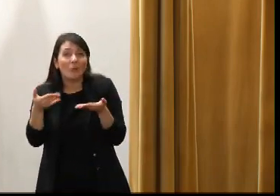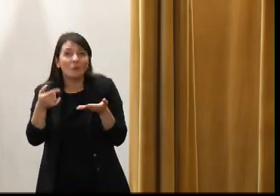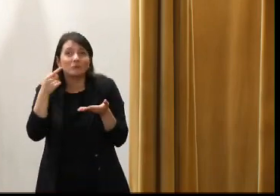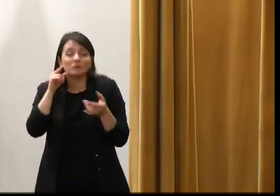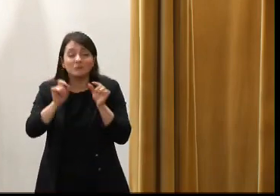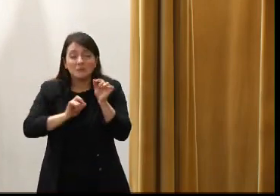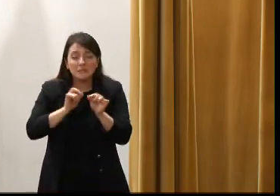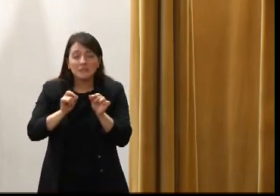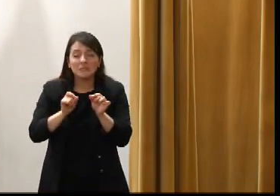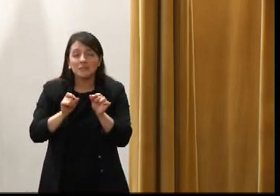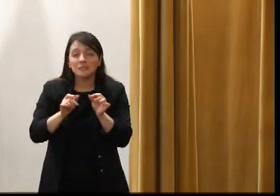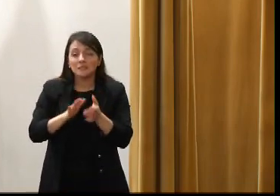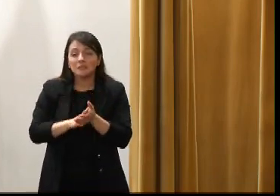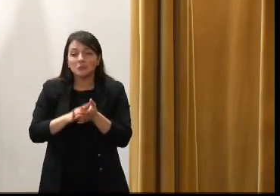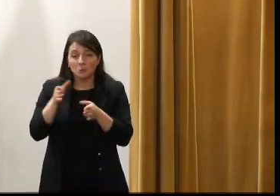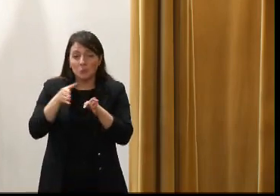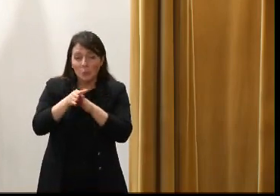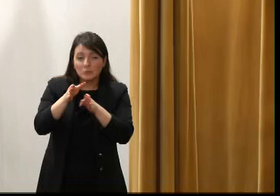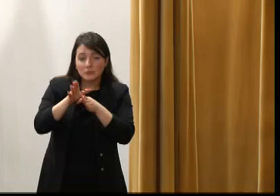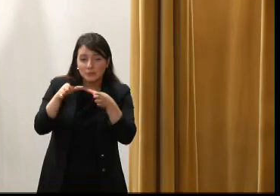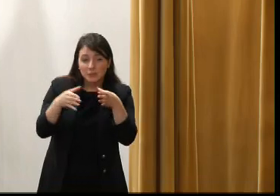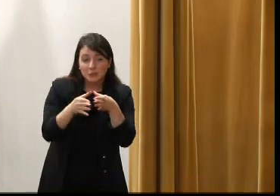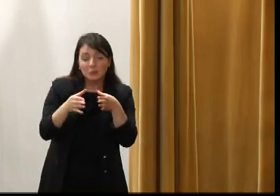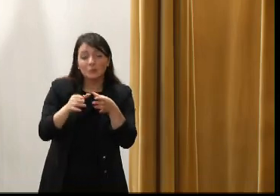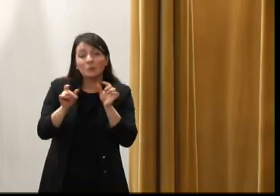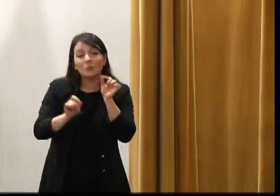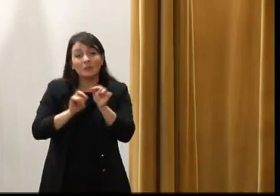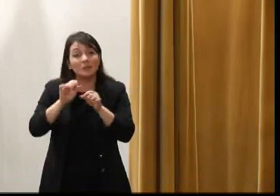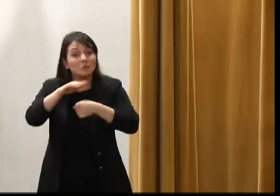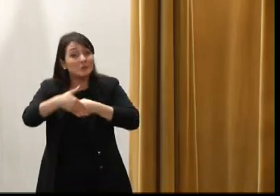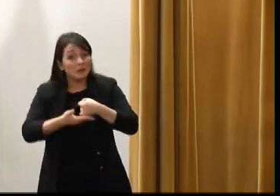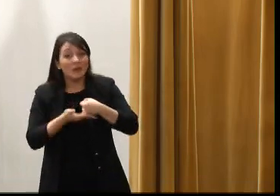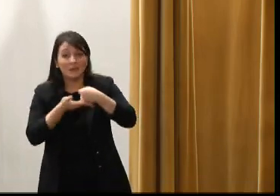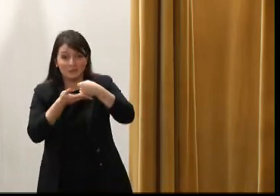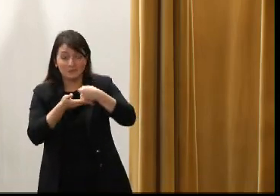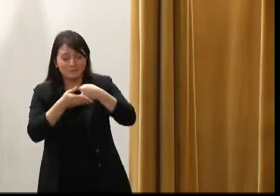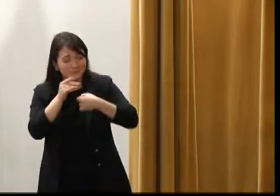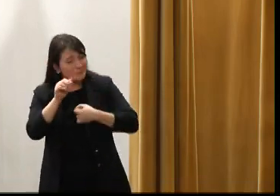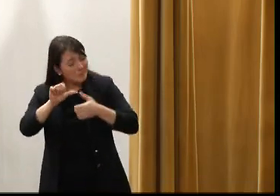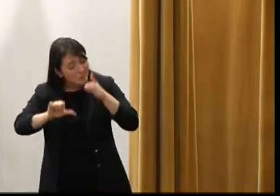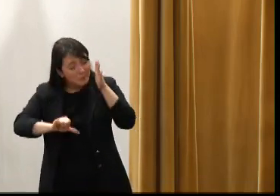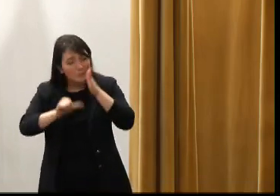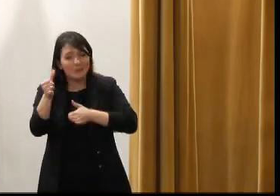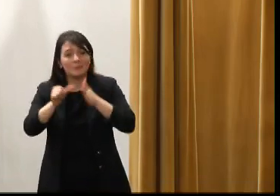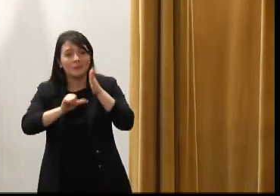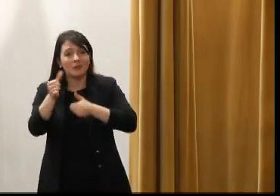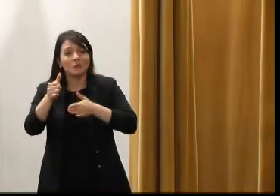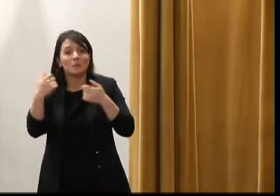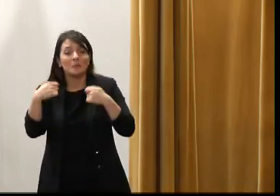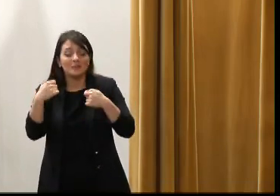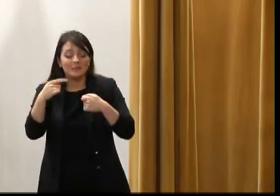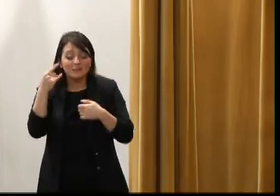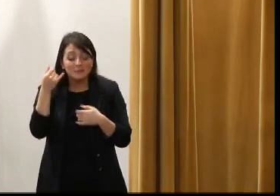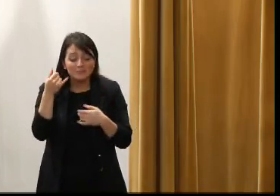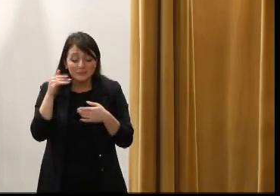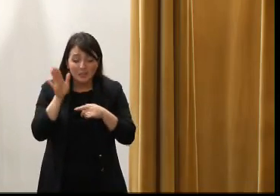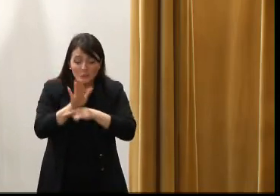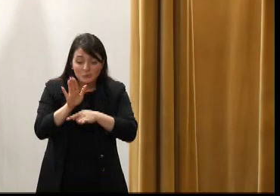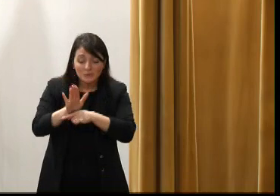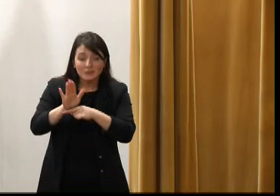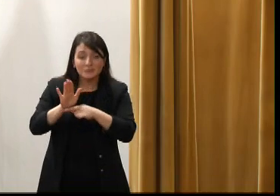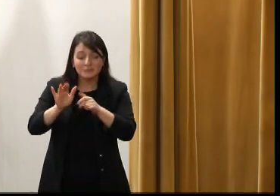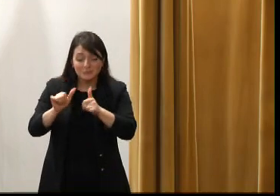bem no Conselho, para mim, a sustentabilidade, primeiro, passa pelo combate à pobreza.